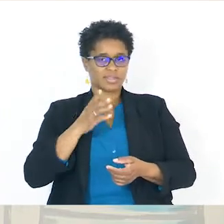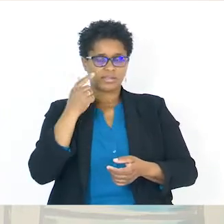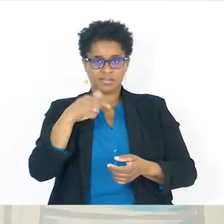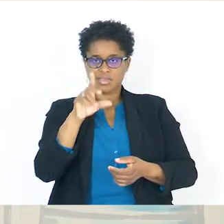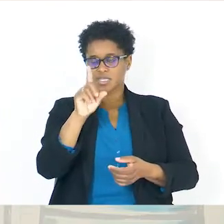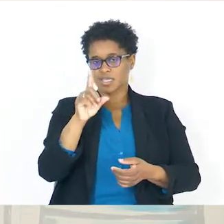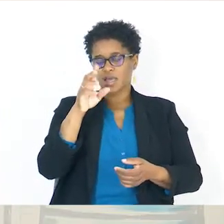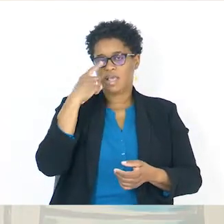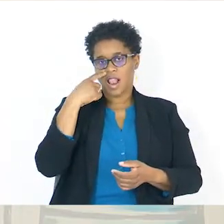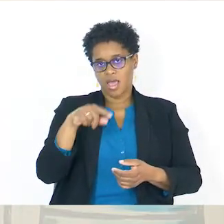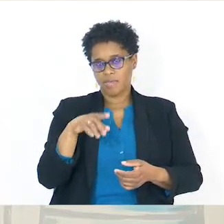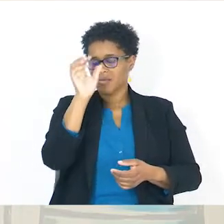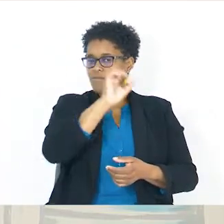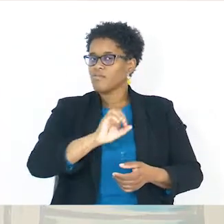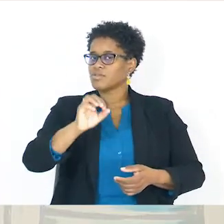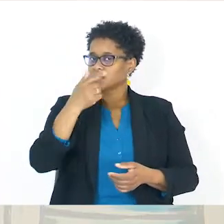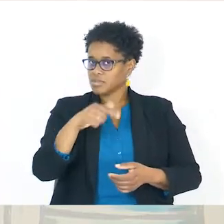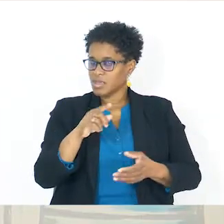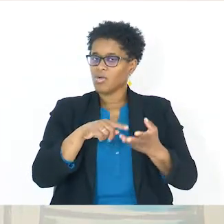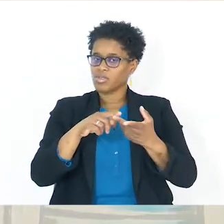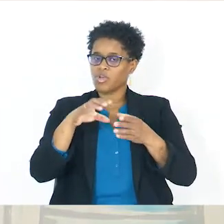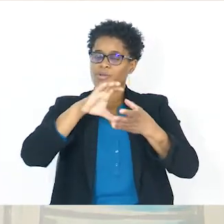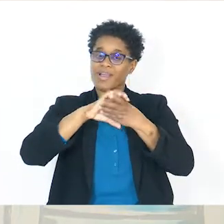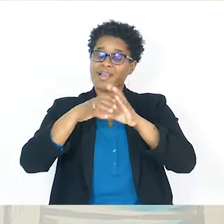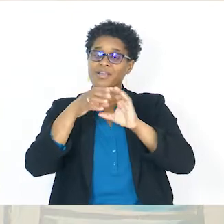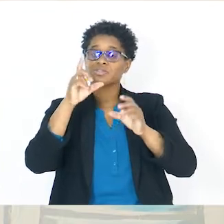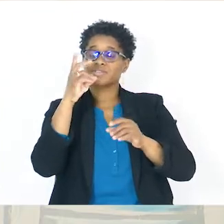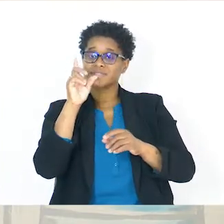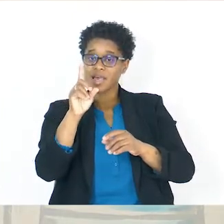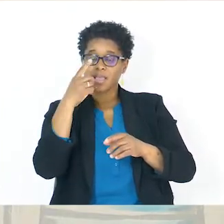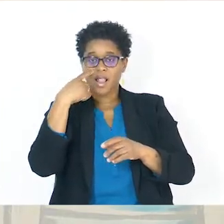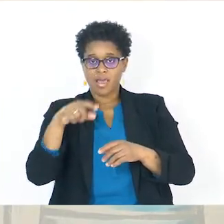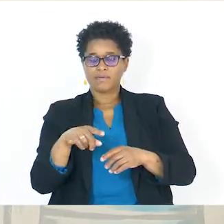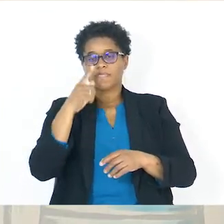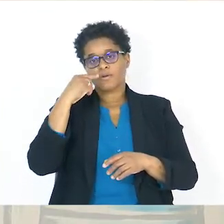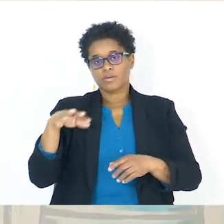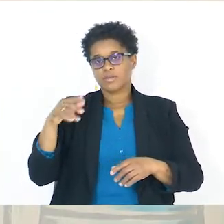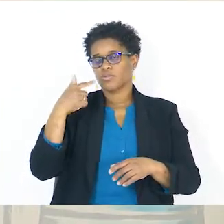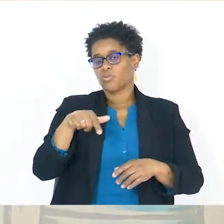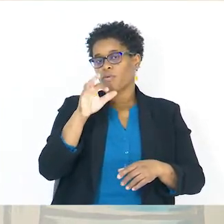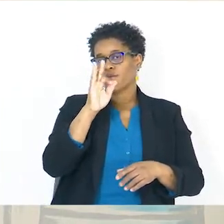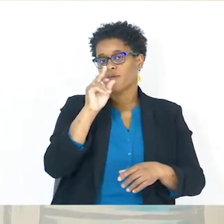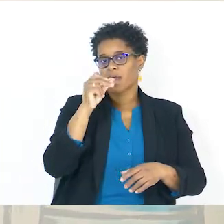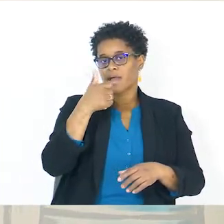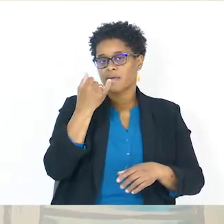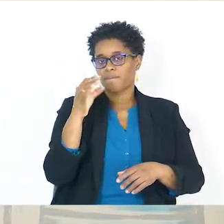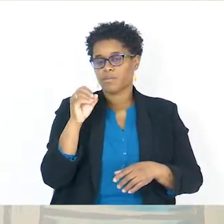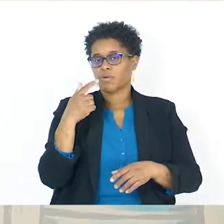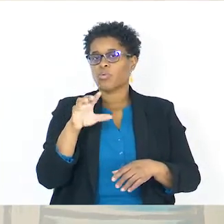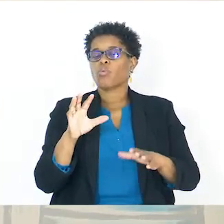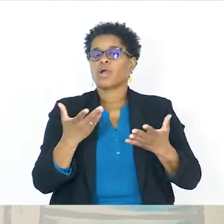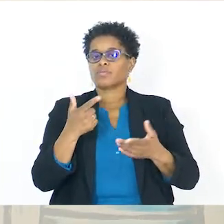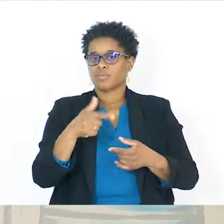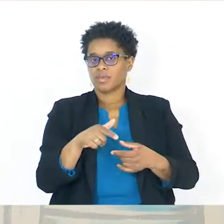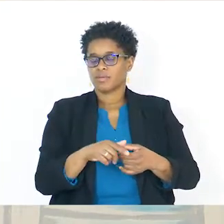Dirce tem 6 lápis. Vocês estão a contar? Uma caixa com 6 lápis. E o menino Fábio? O menino